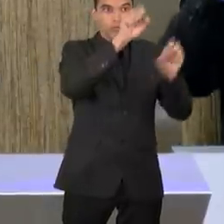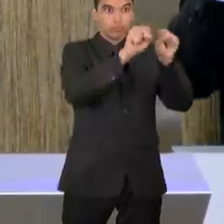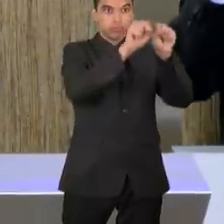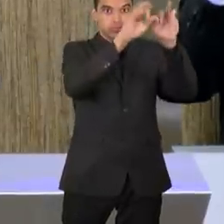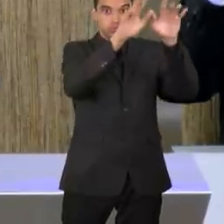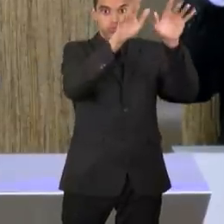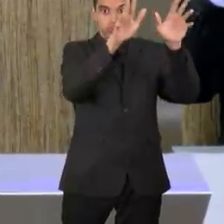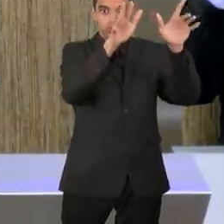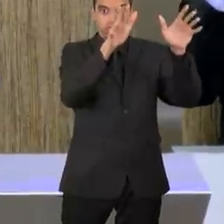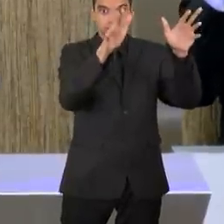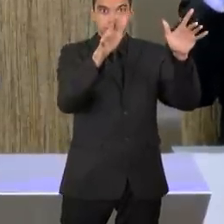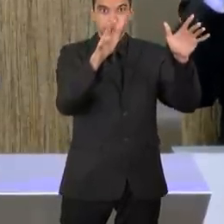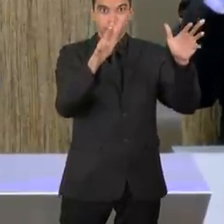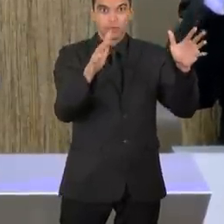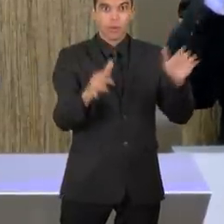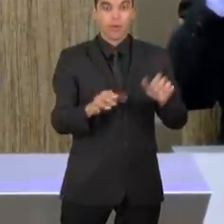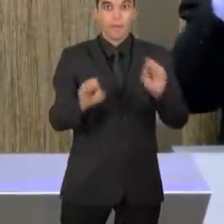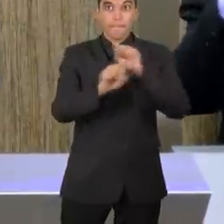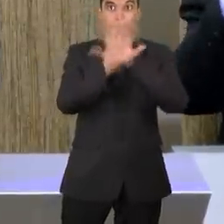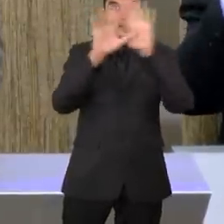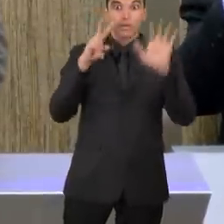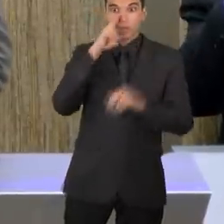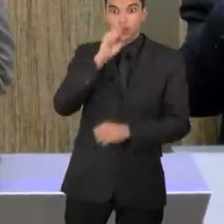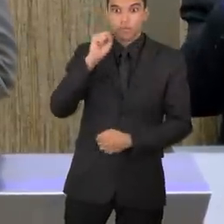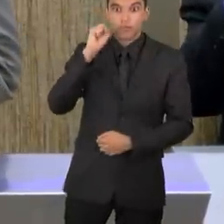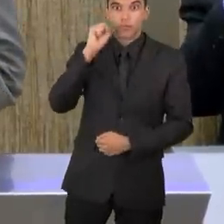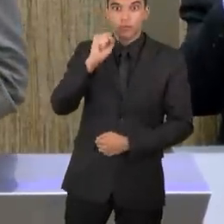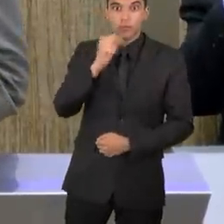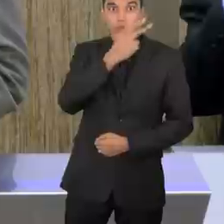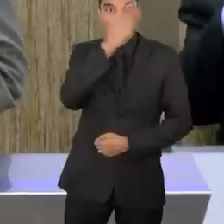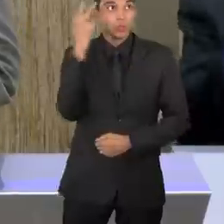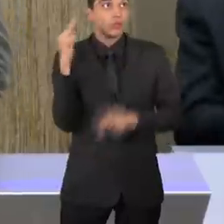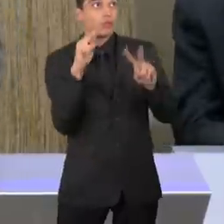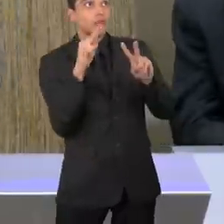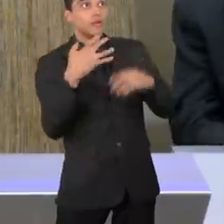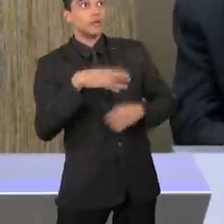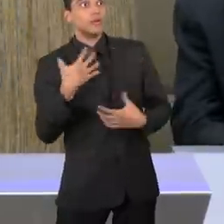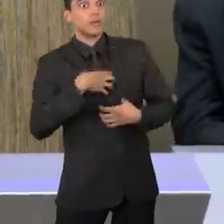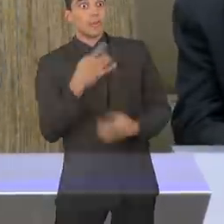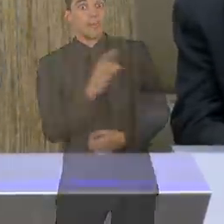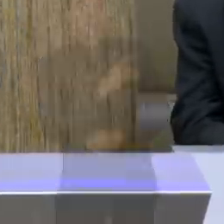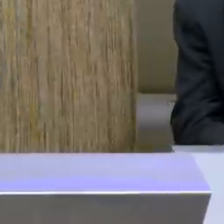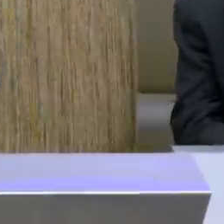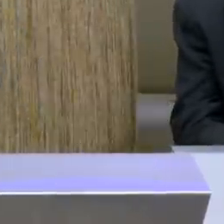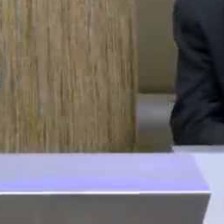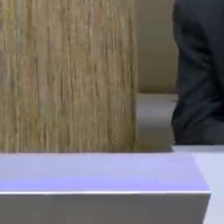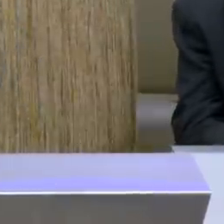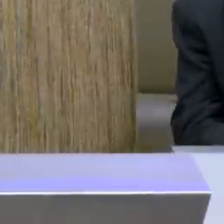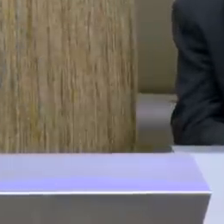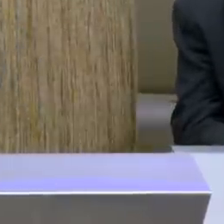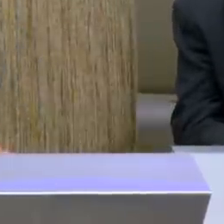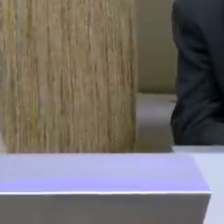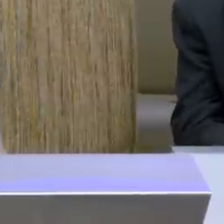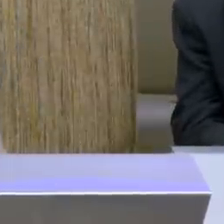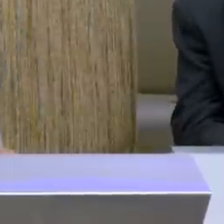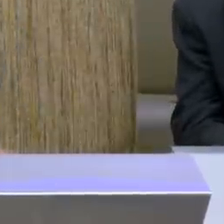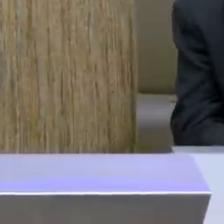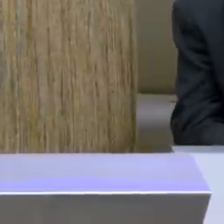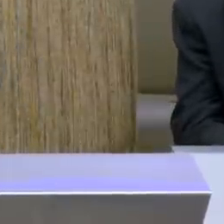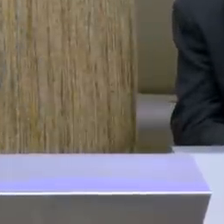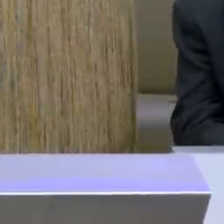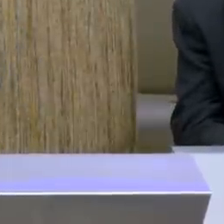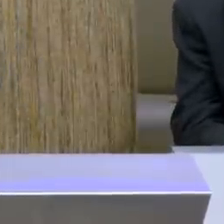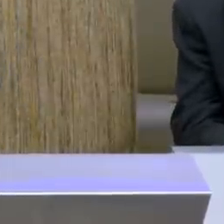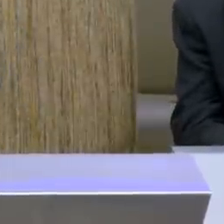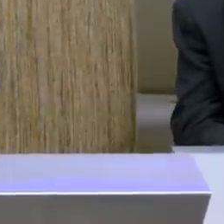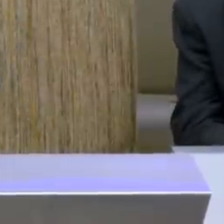se afastando, porque ele disse: Moisés, a gente não quer falar